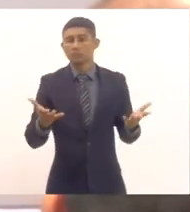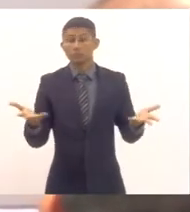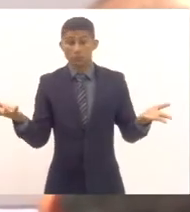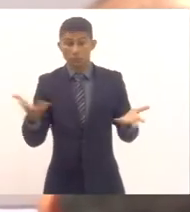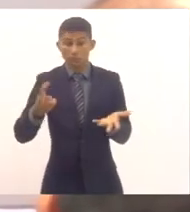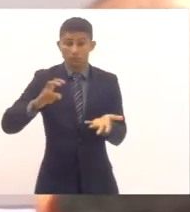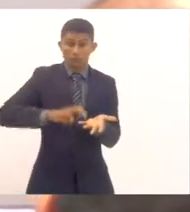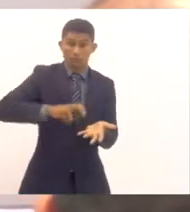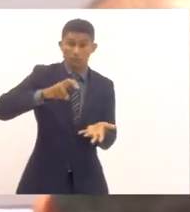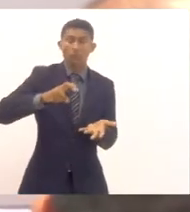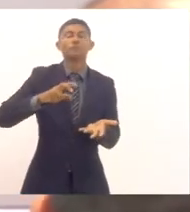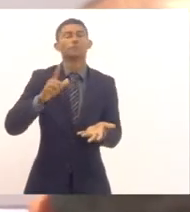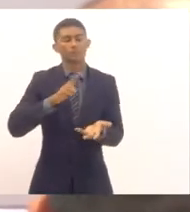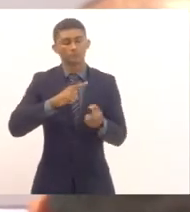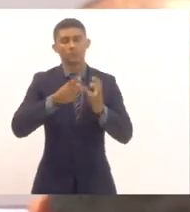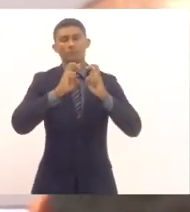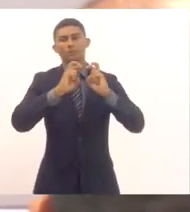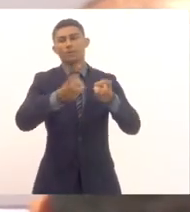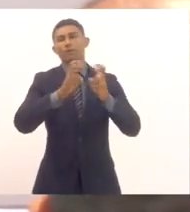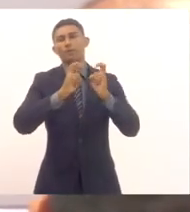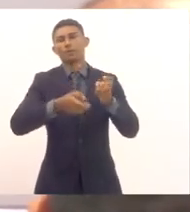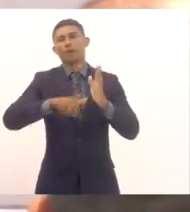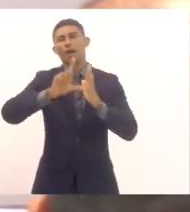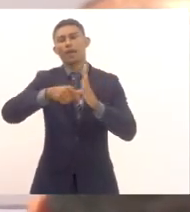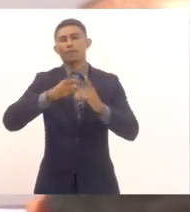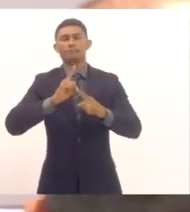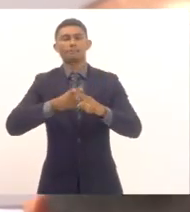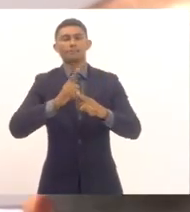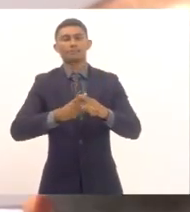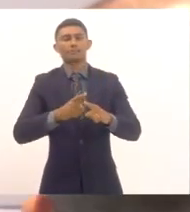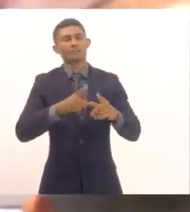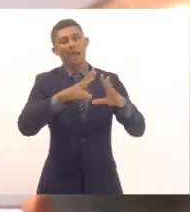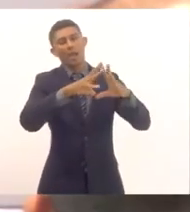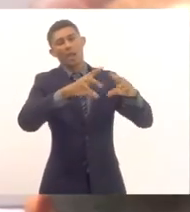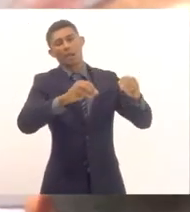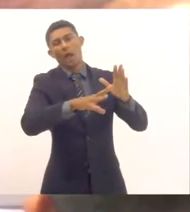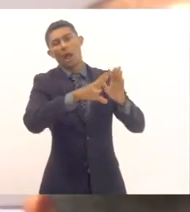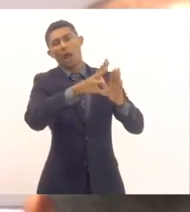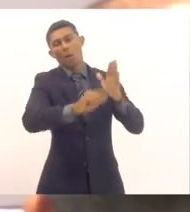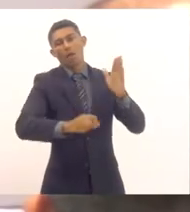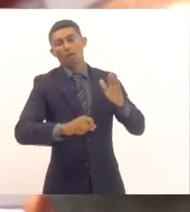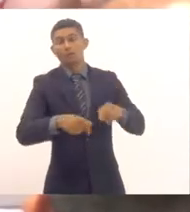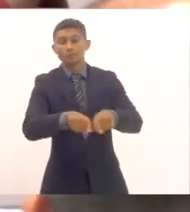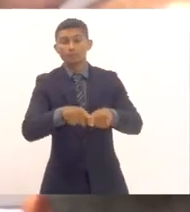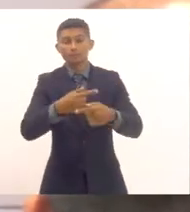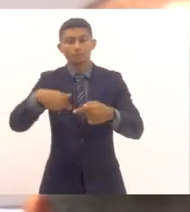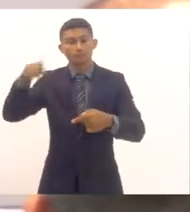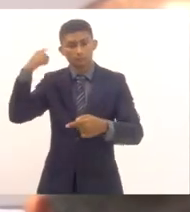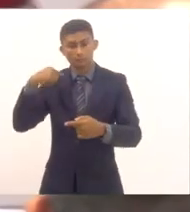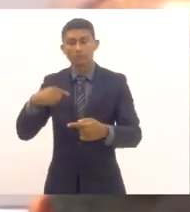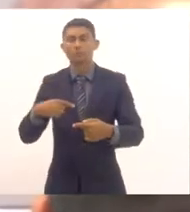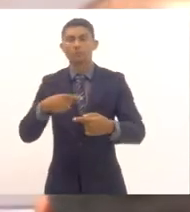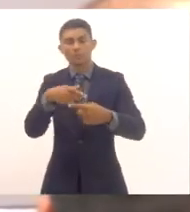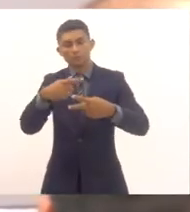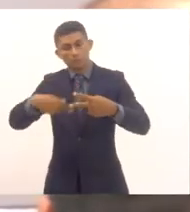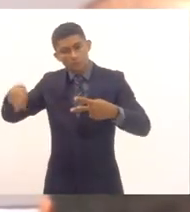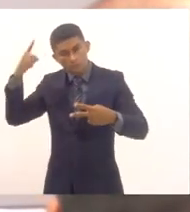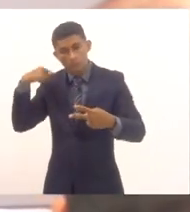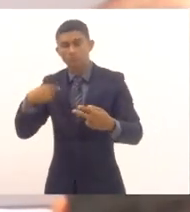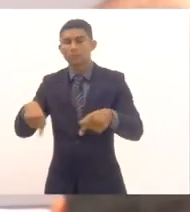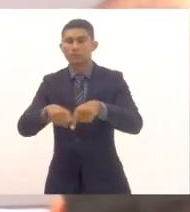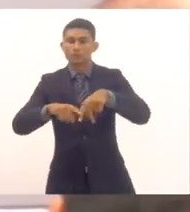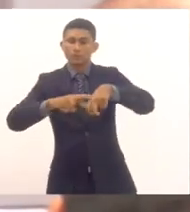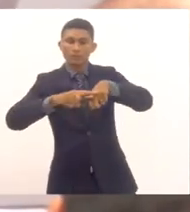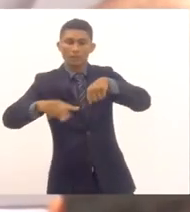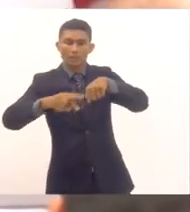teve 31 atraso tendo em vista a questão de furto semana passada nós observamos isso semana retrasada de manifestação em Belford